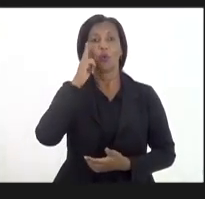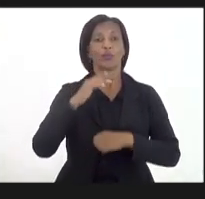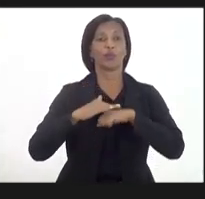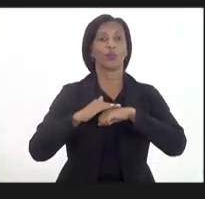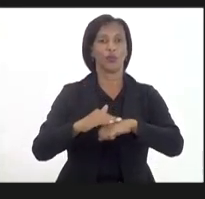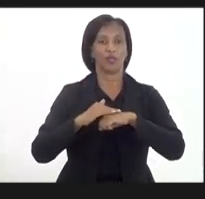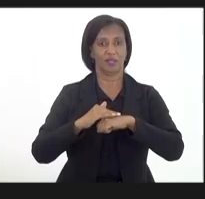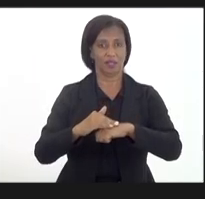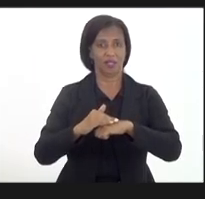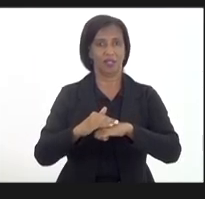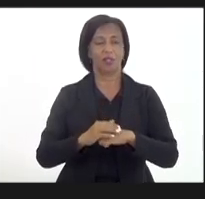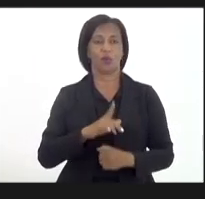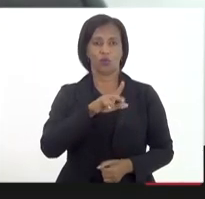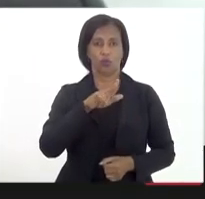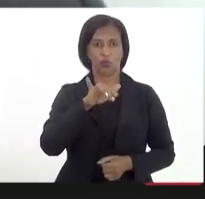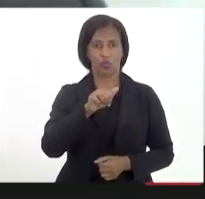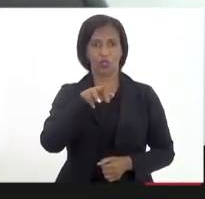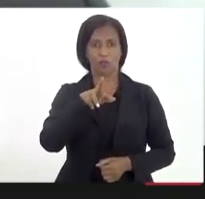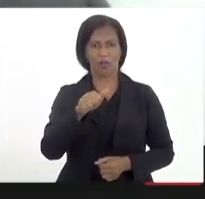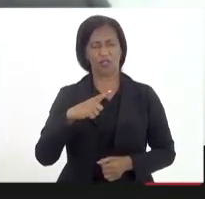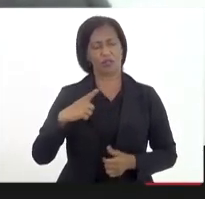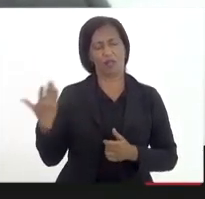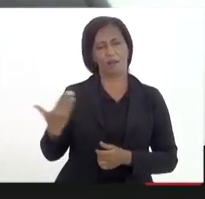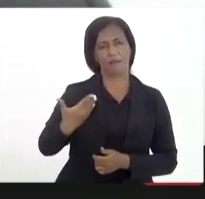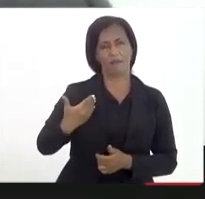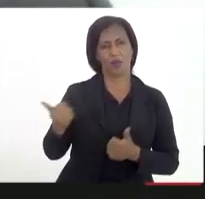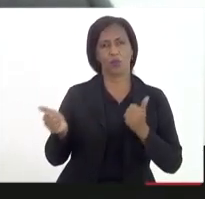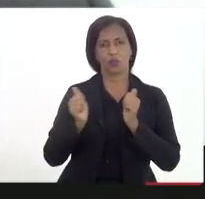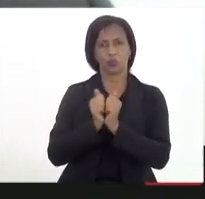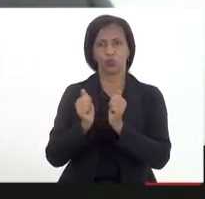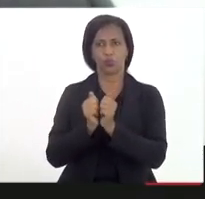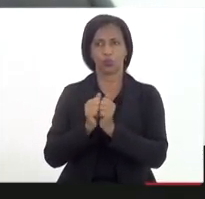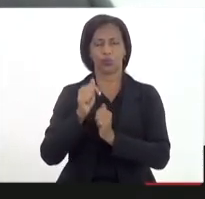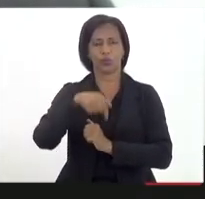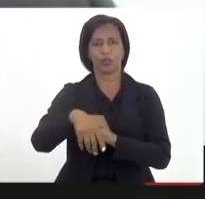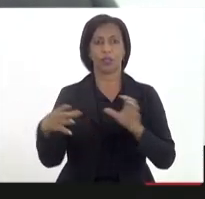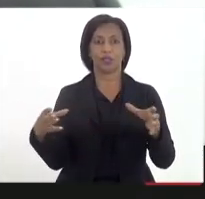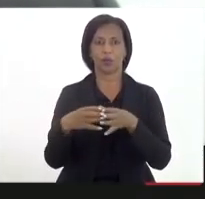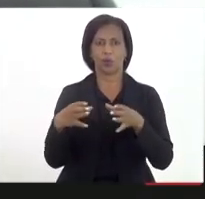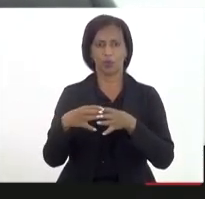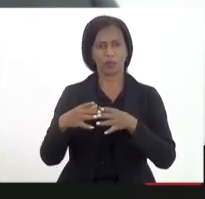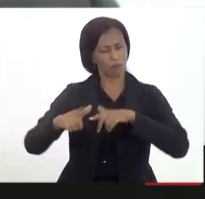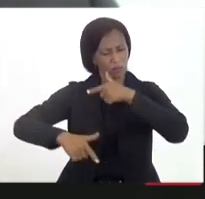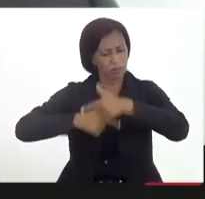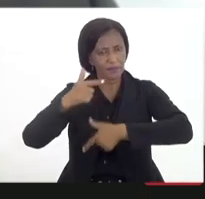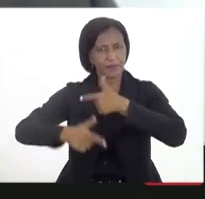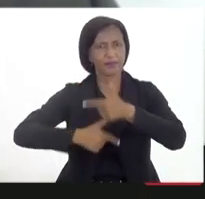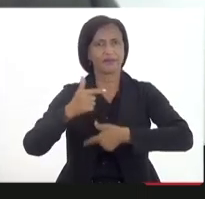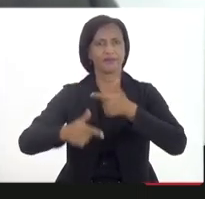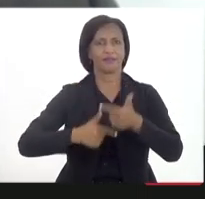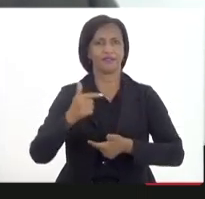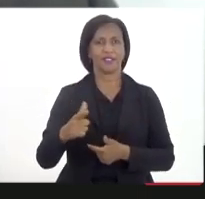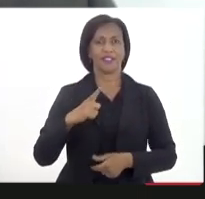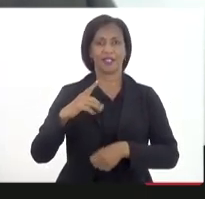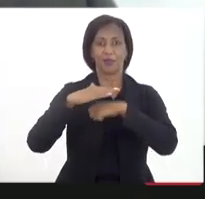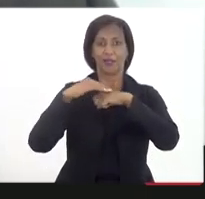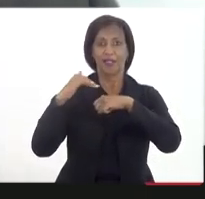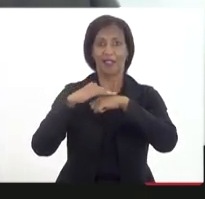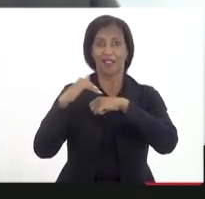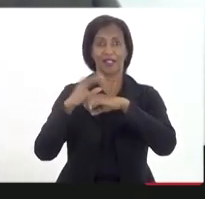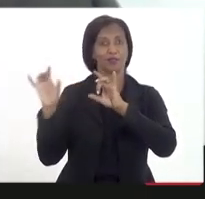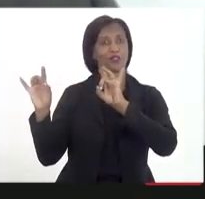Martins e também tem sido um grande companheiro aqui nesta comissão de servidores públicos muito ativo tem um carinho especial